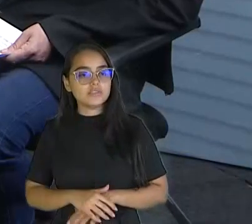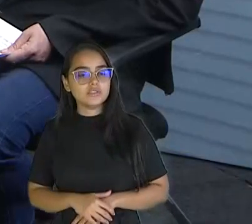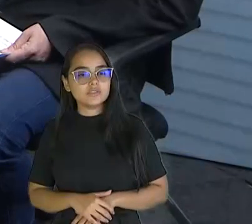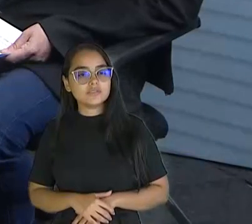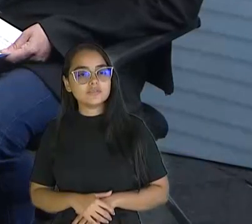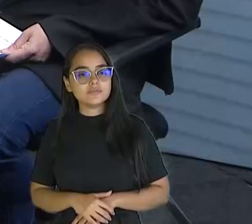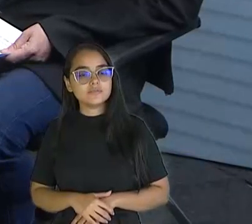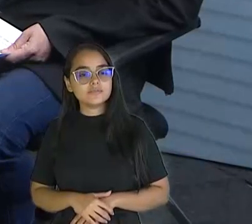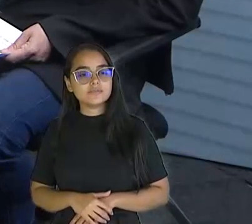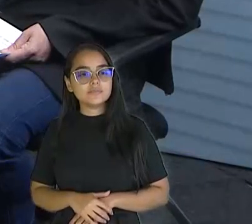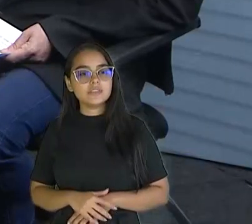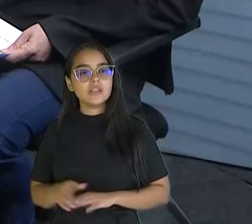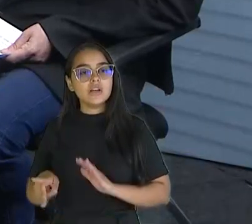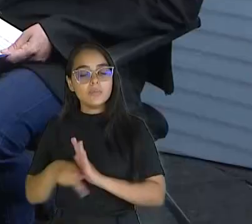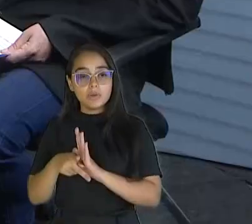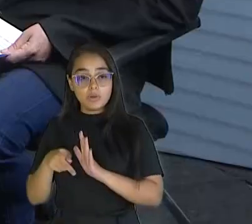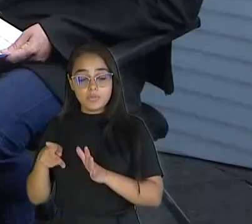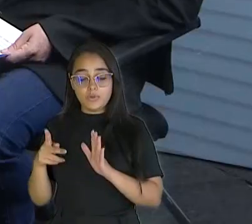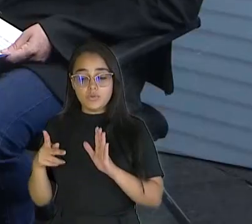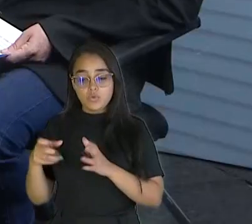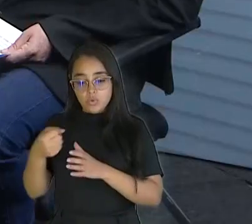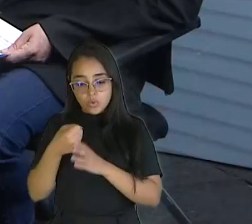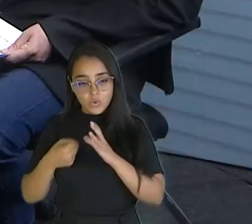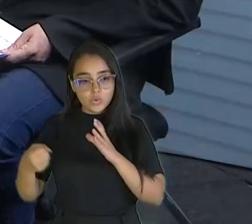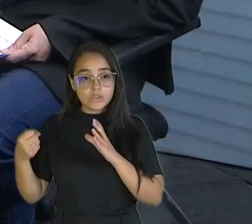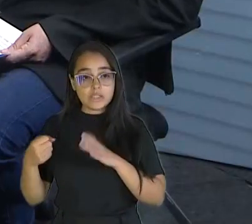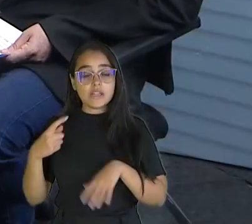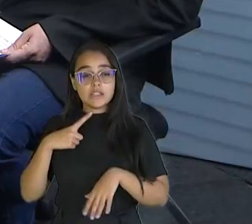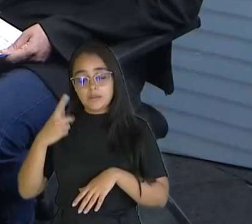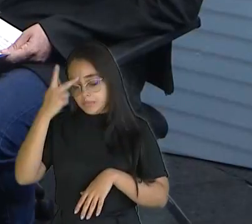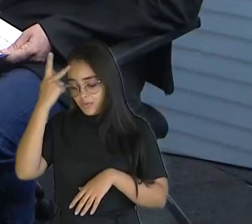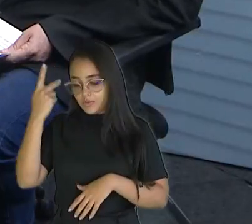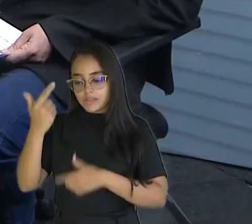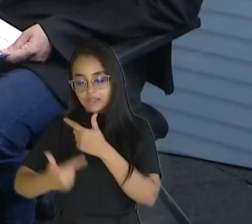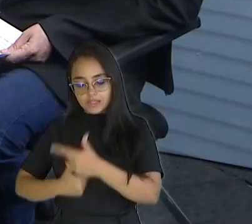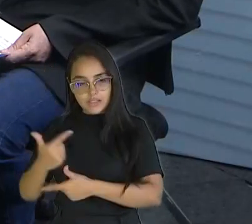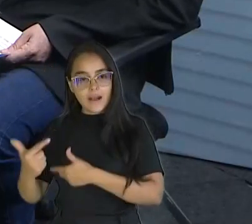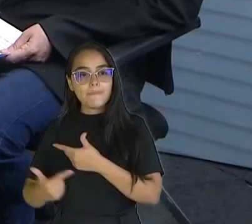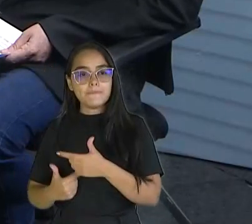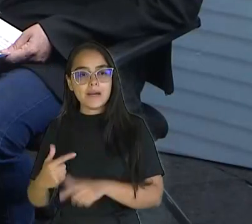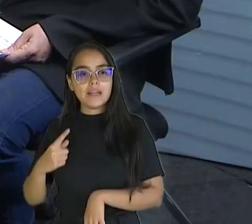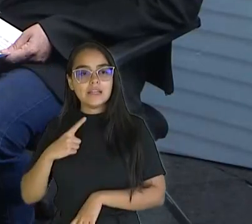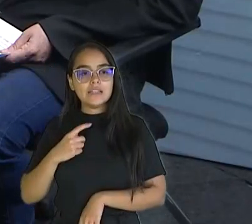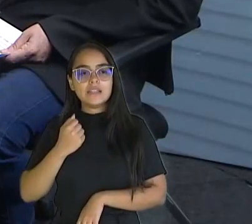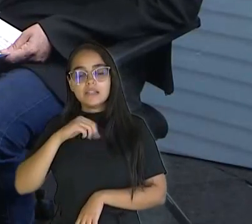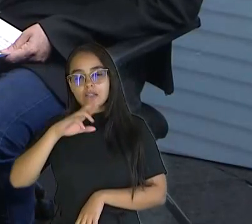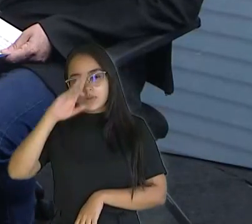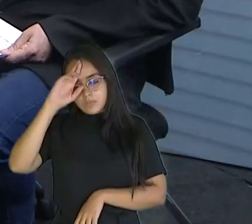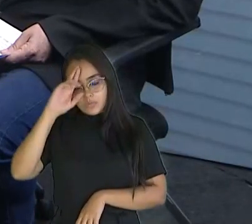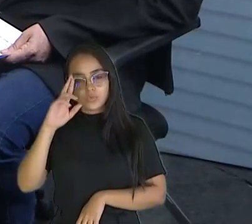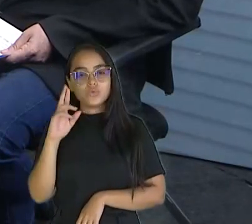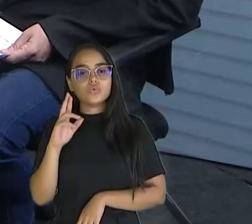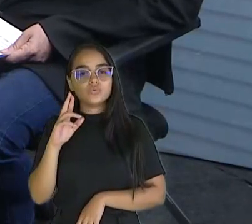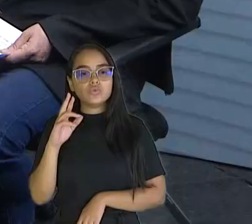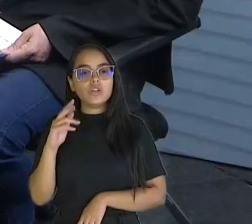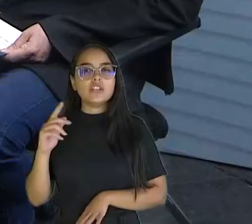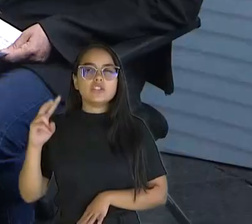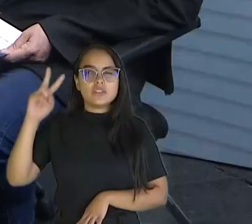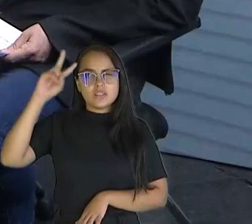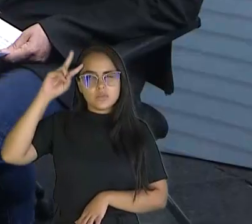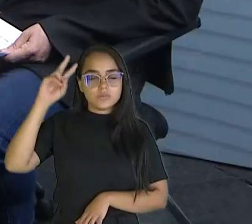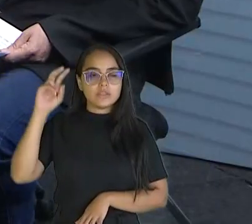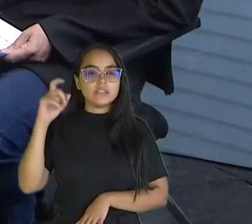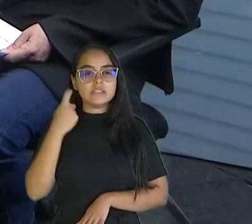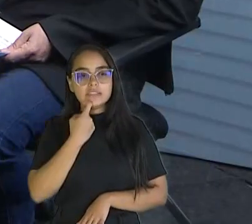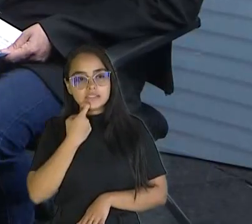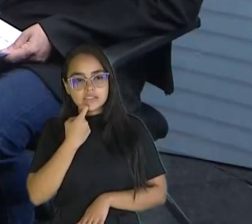Tá. Aí na cozinha industrial é onde os cozinheiros trabalham. E aí atualmente a gente tem almoço de segunda a sexta. Aí tem almoço? Isso, almoço de